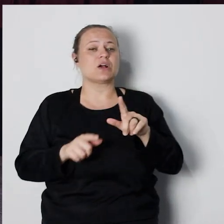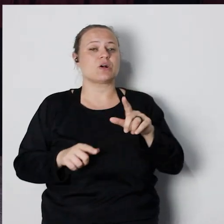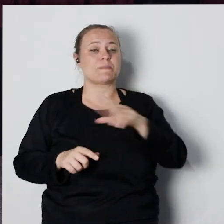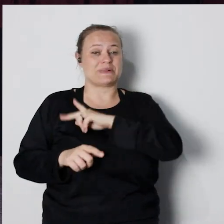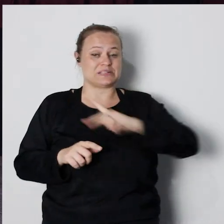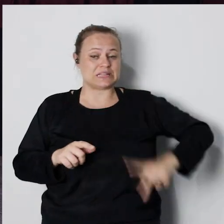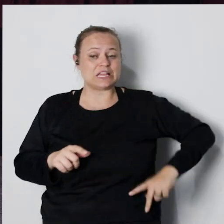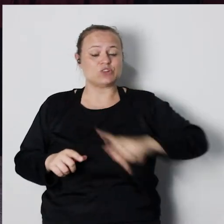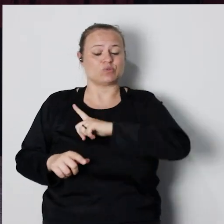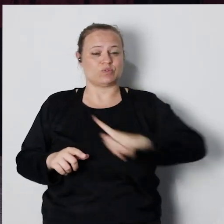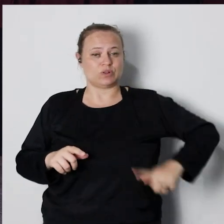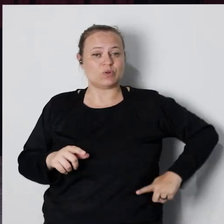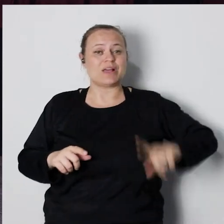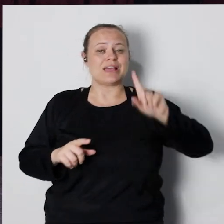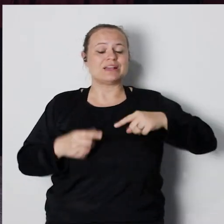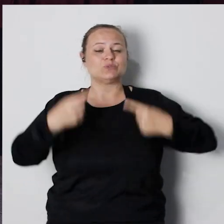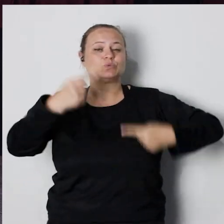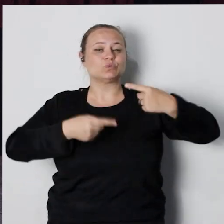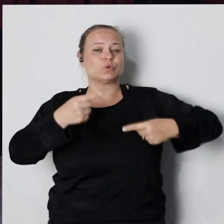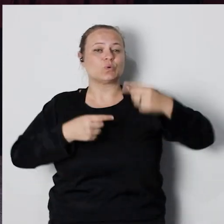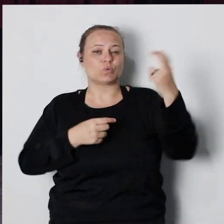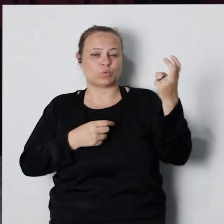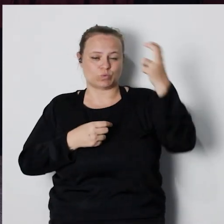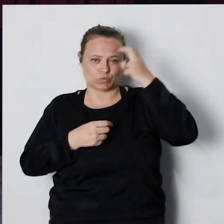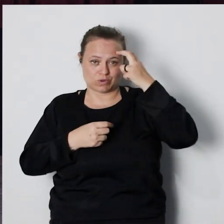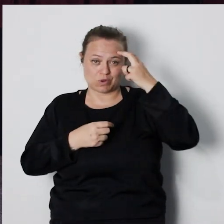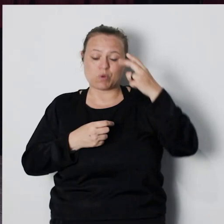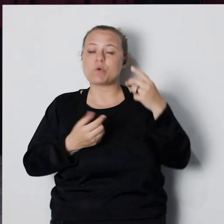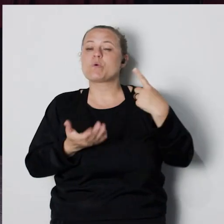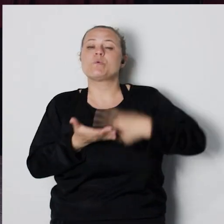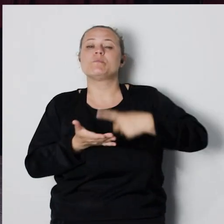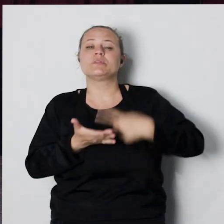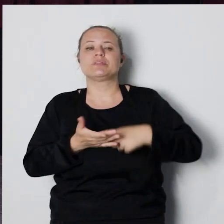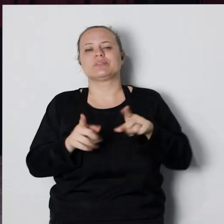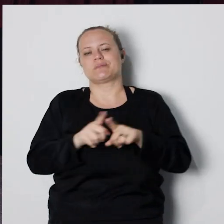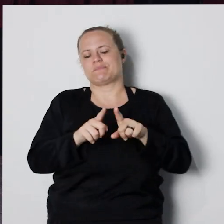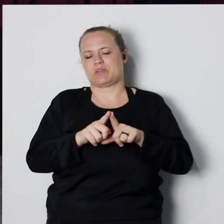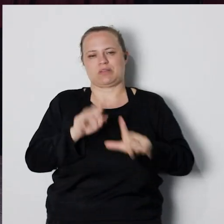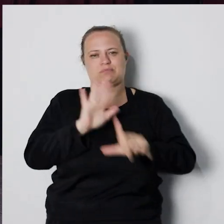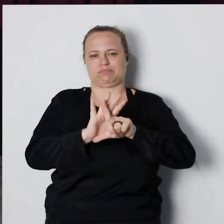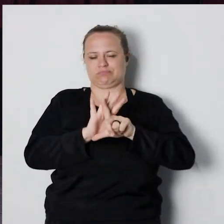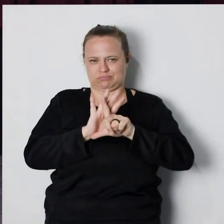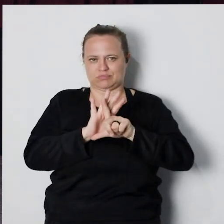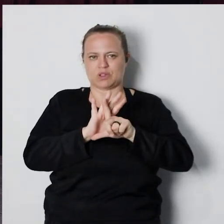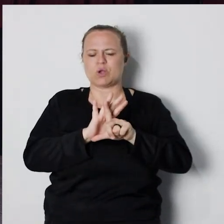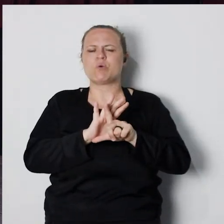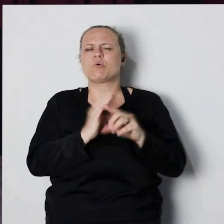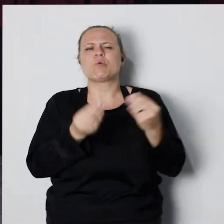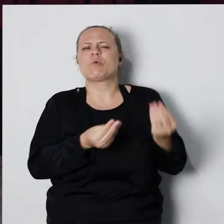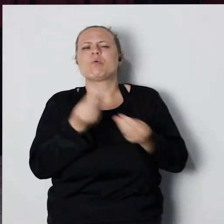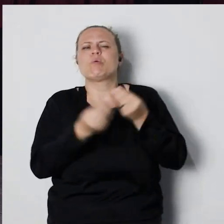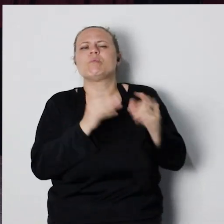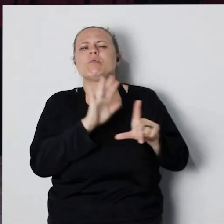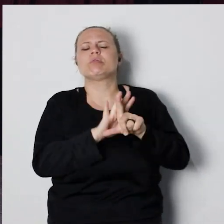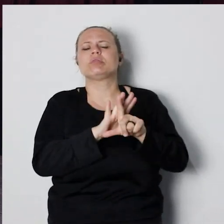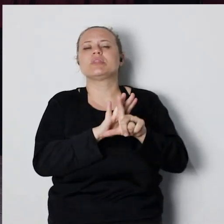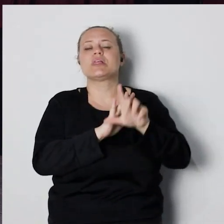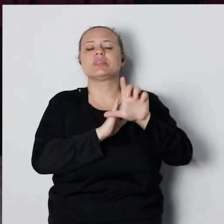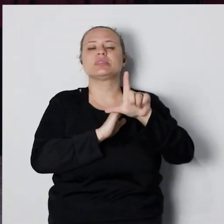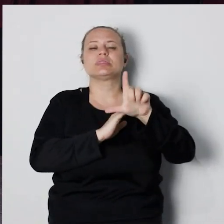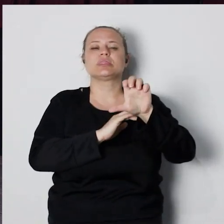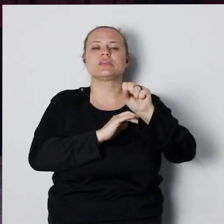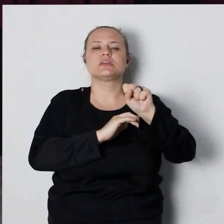agora, né, que a gente está com governos, candidatos a governador e candidatos a presidente,